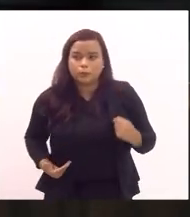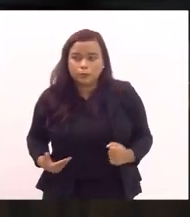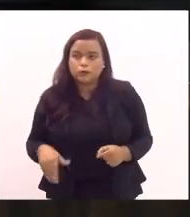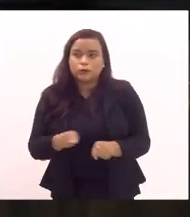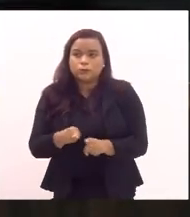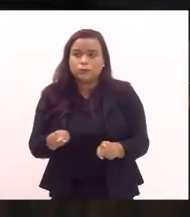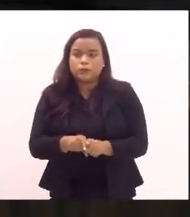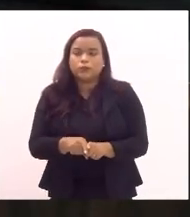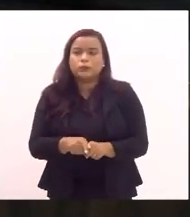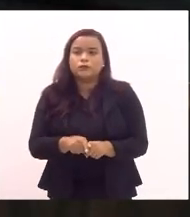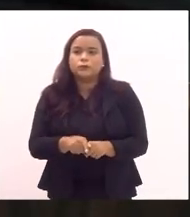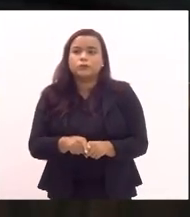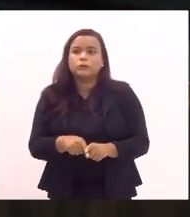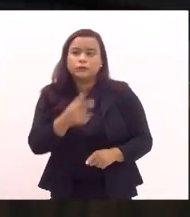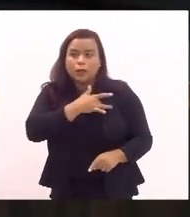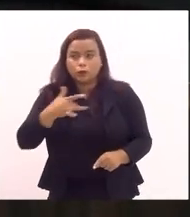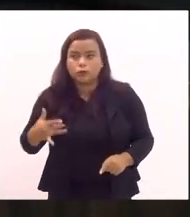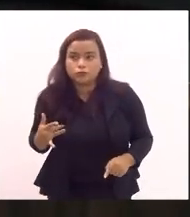saúde